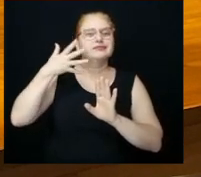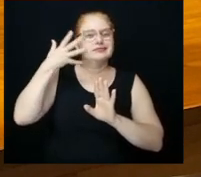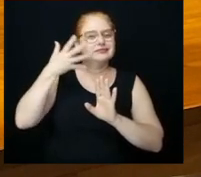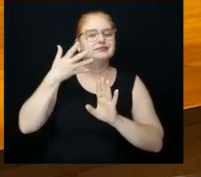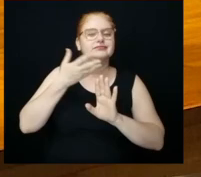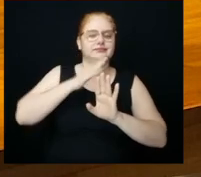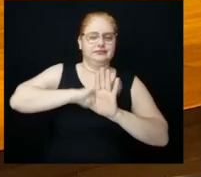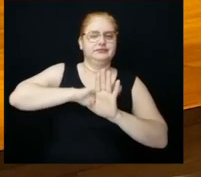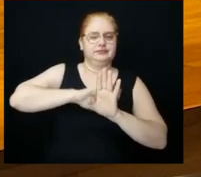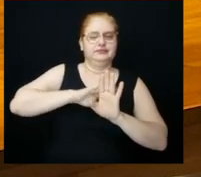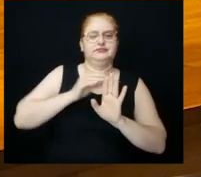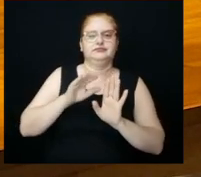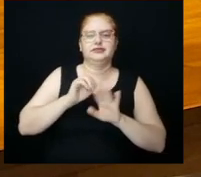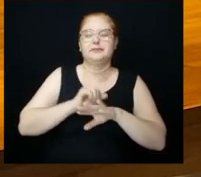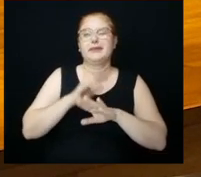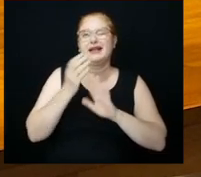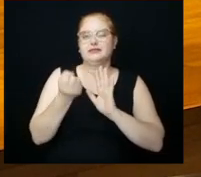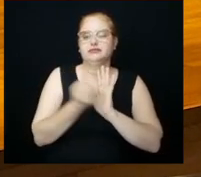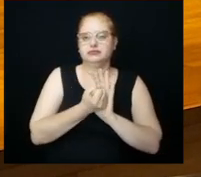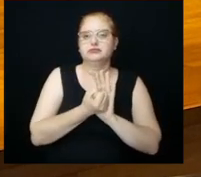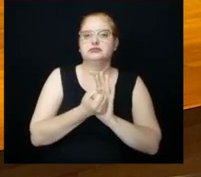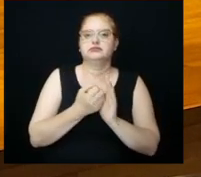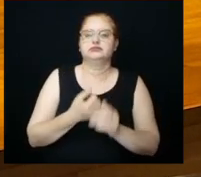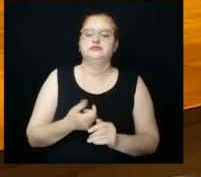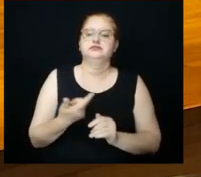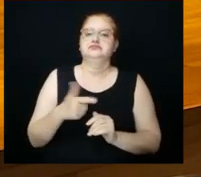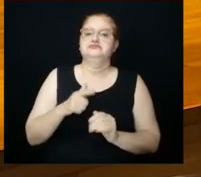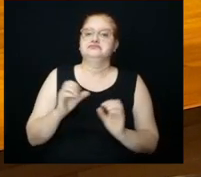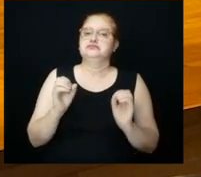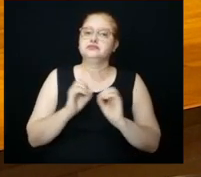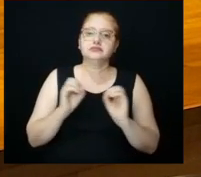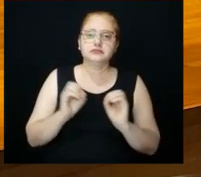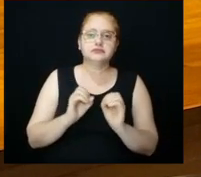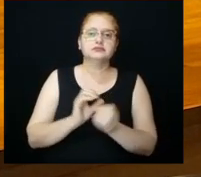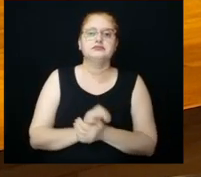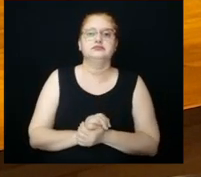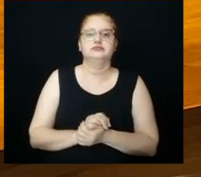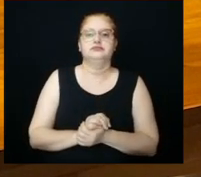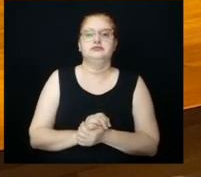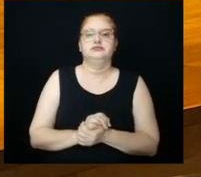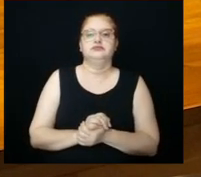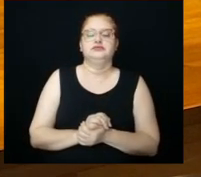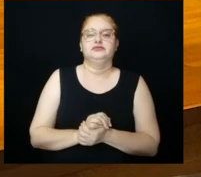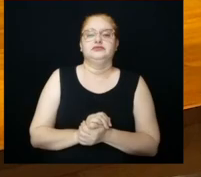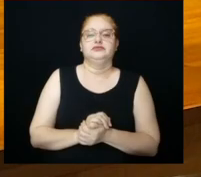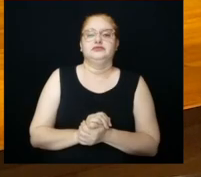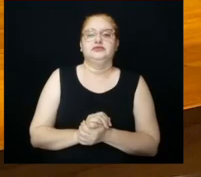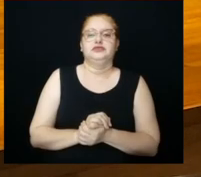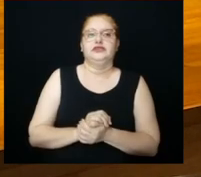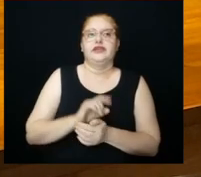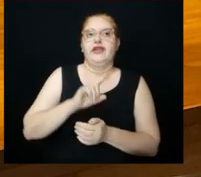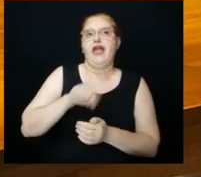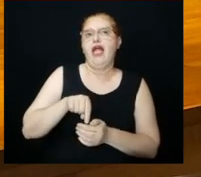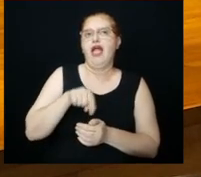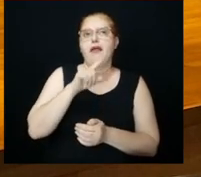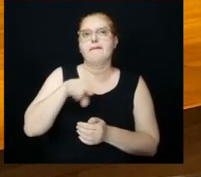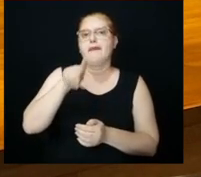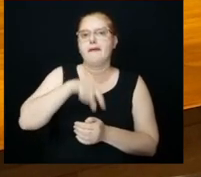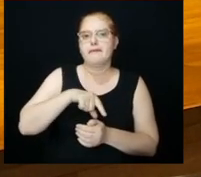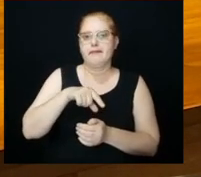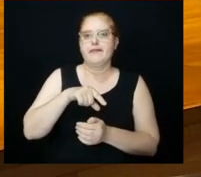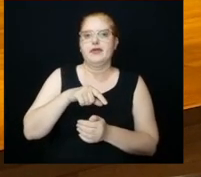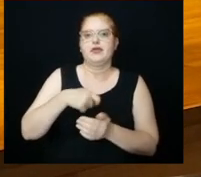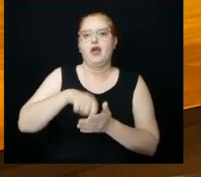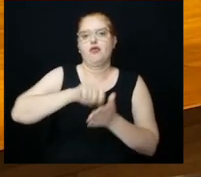não seria, mas simbólico, né? Que vai, né? Não tem nada aqui que de alguma maneira vá proibir, né?